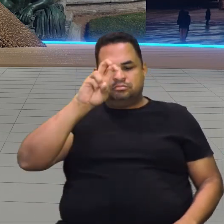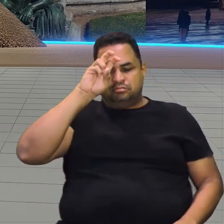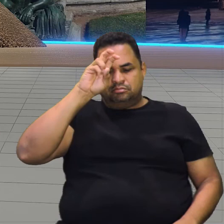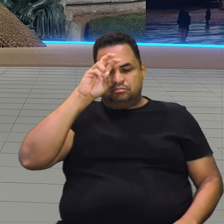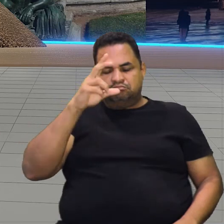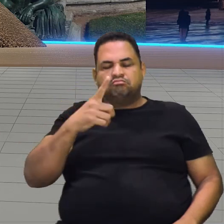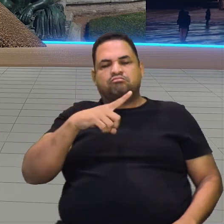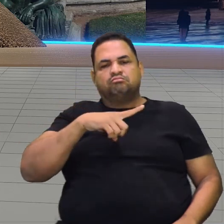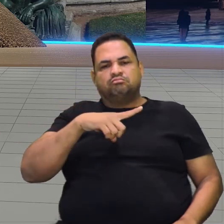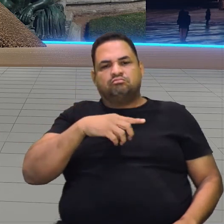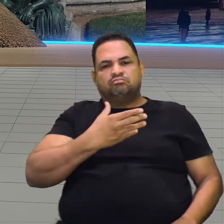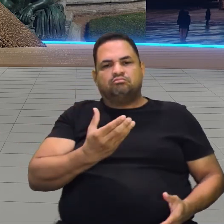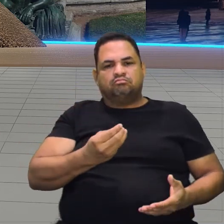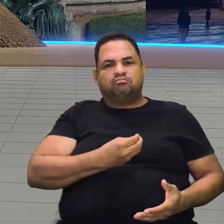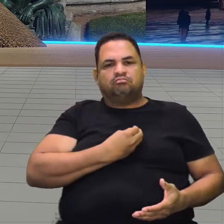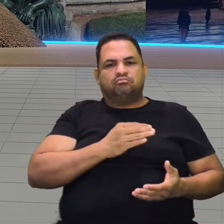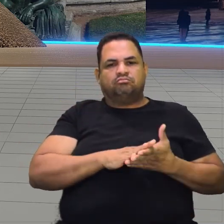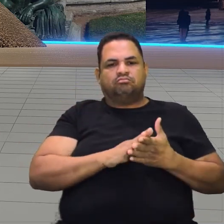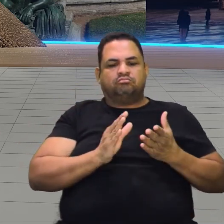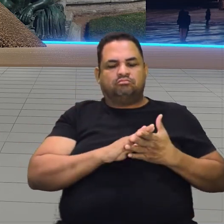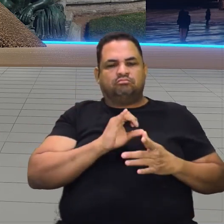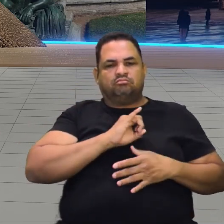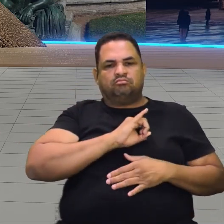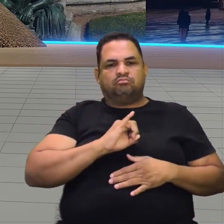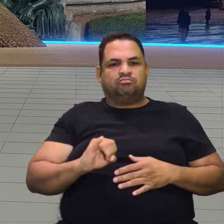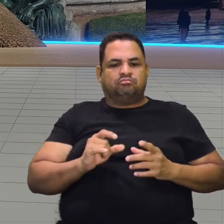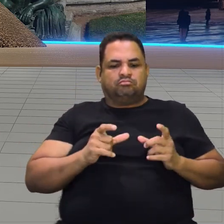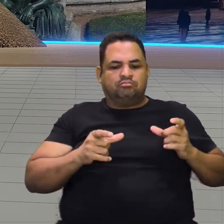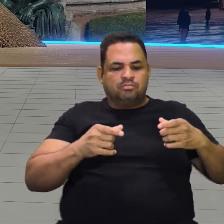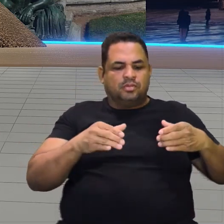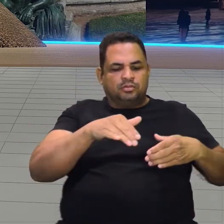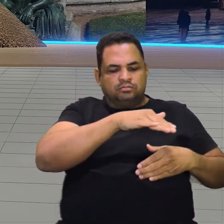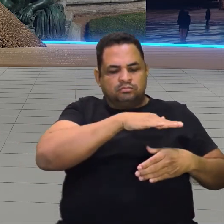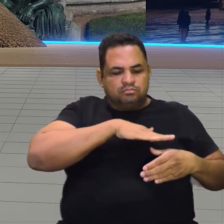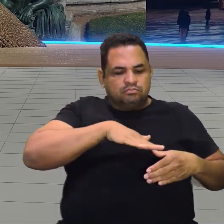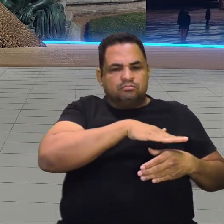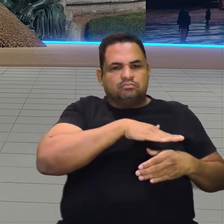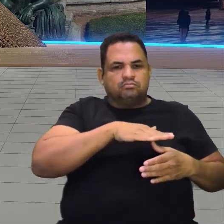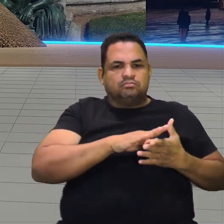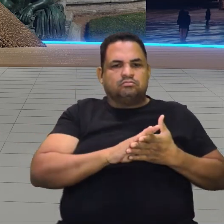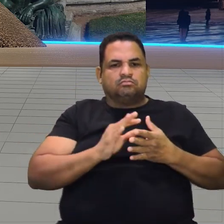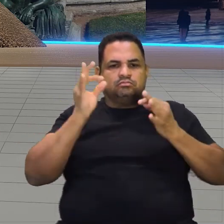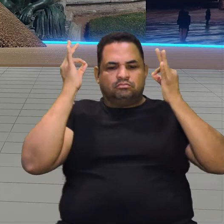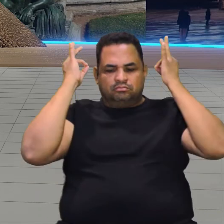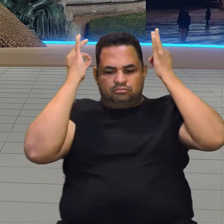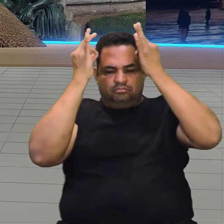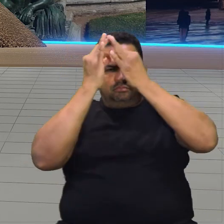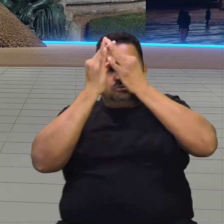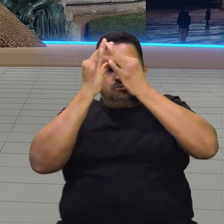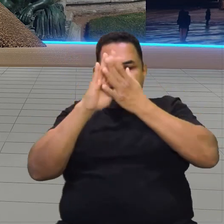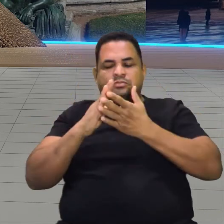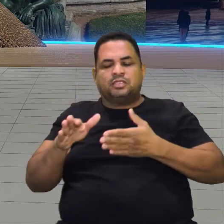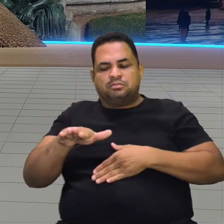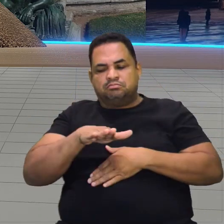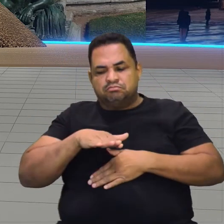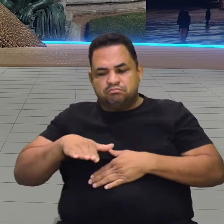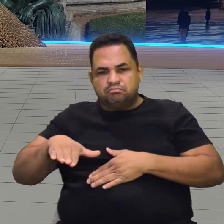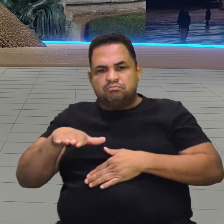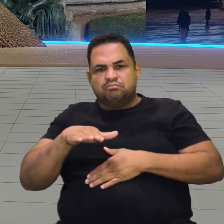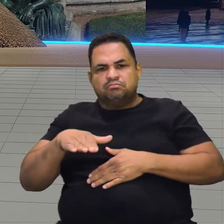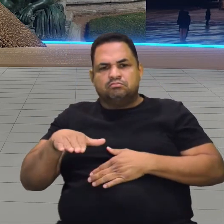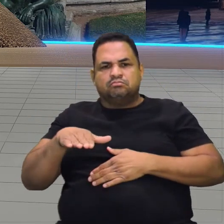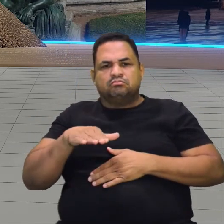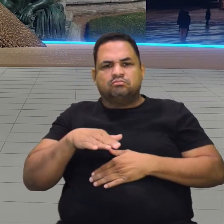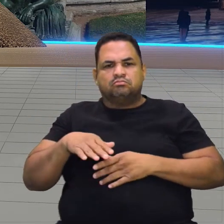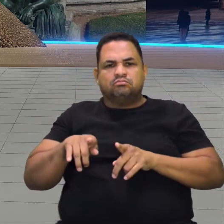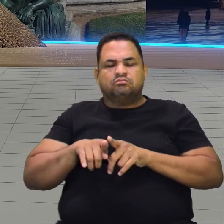deles, mas ficaram com o império só dentro da sua região. Os gregos tiveram um momento deles, só que os gregos